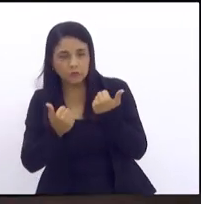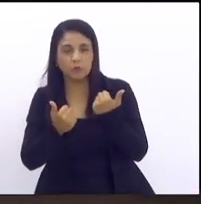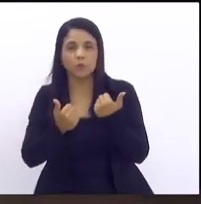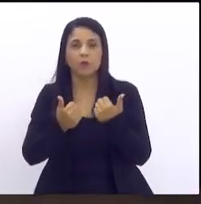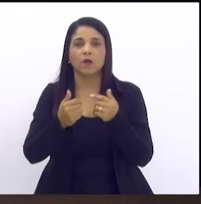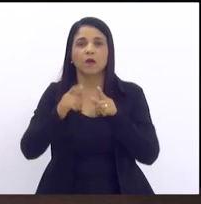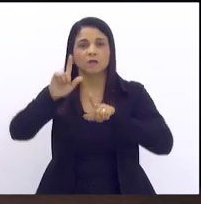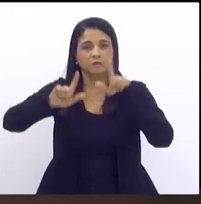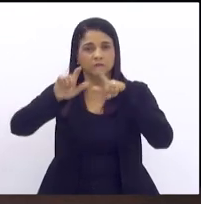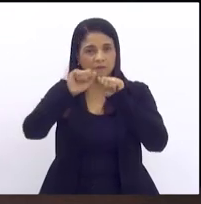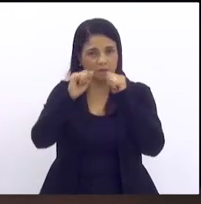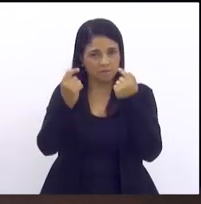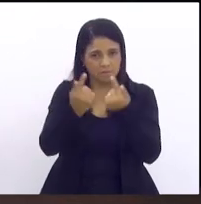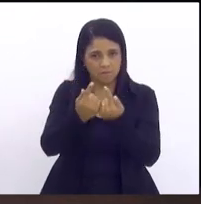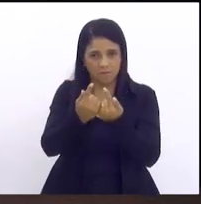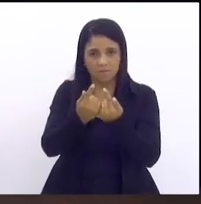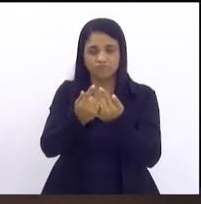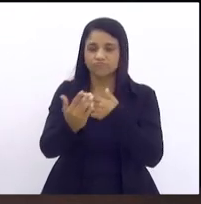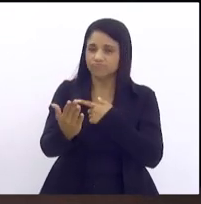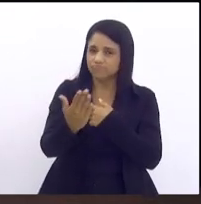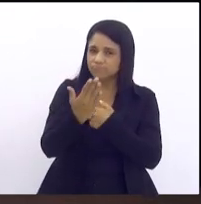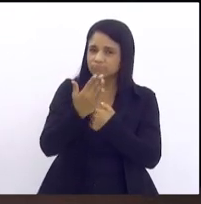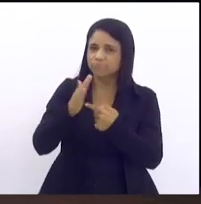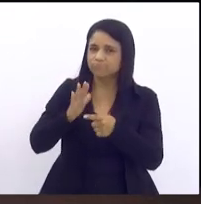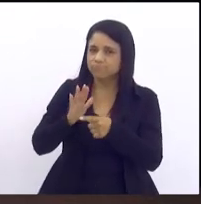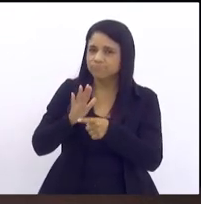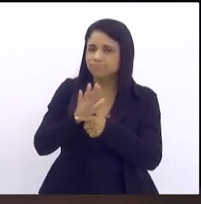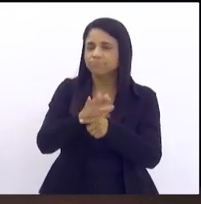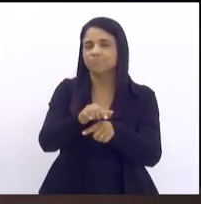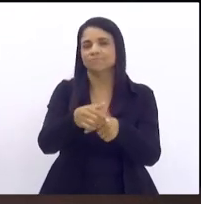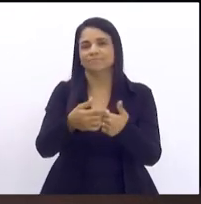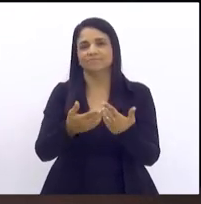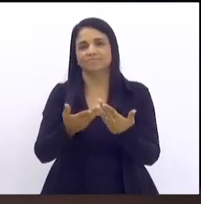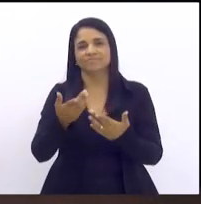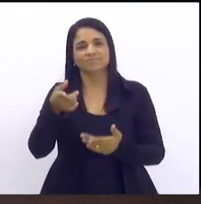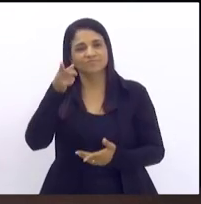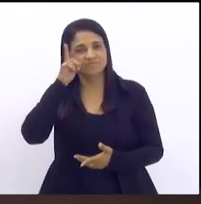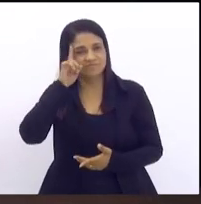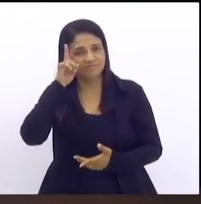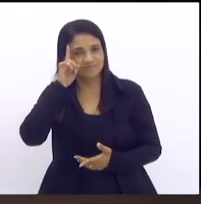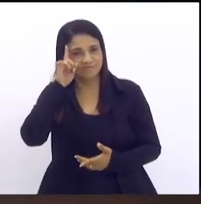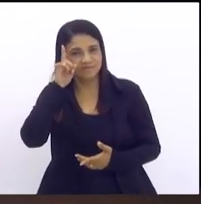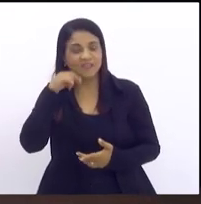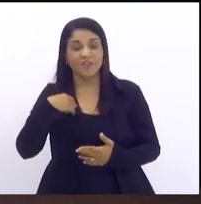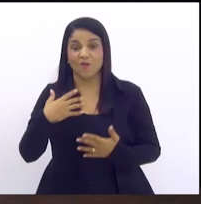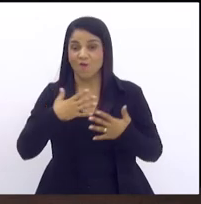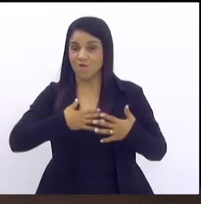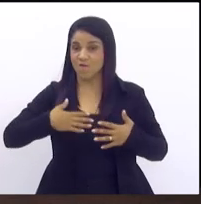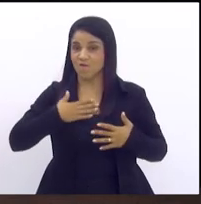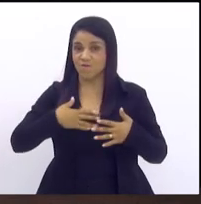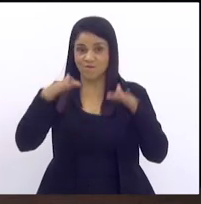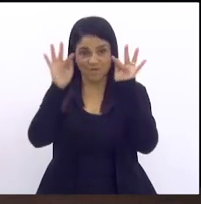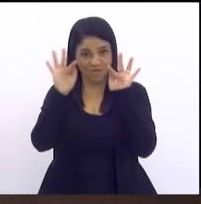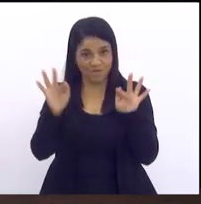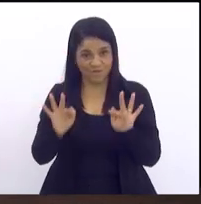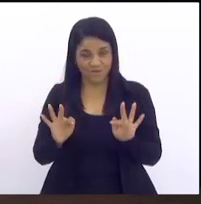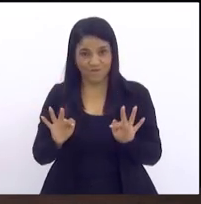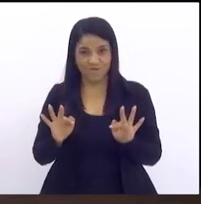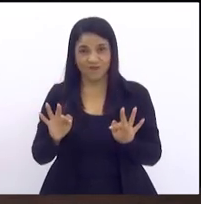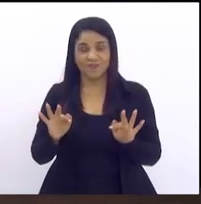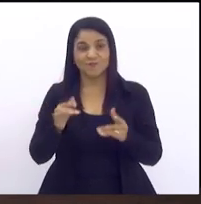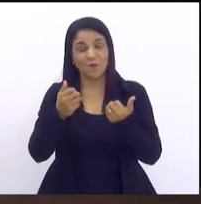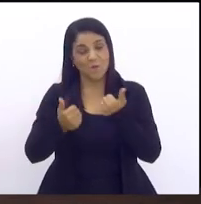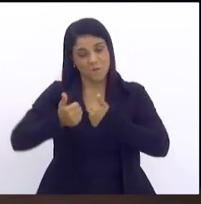TV Alerj, como sempre, nos ajudando nos trabalhos aqui do dia a dia. Fico muito feliz de ver Vossa Excelência como presidente agora